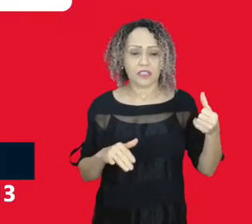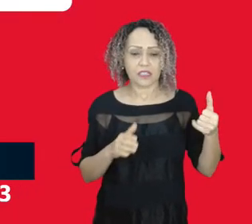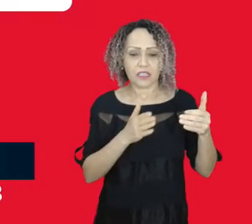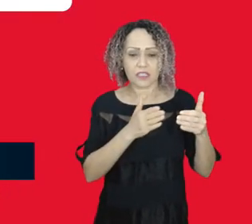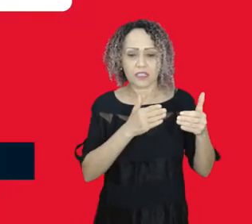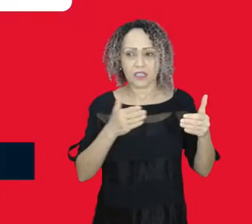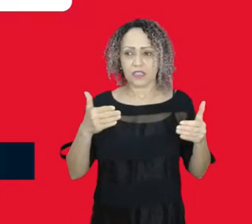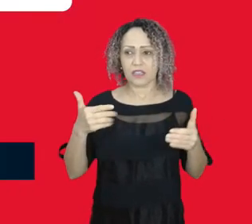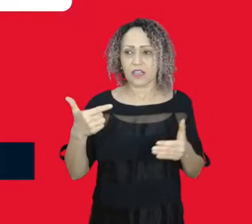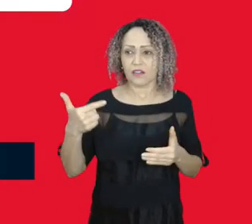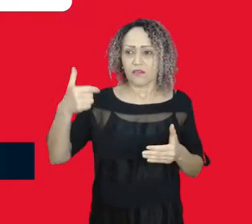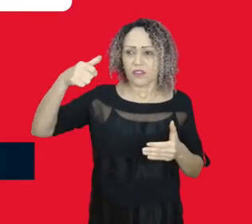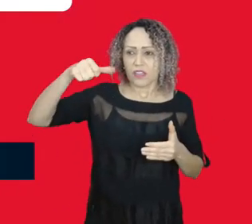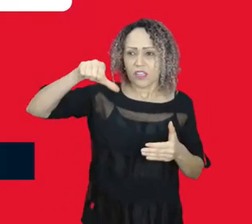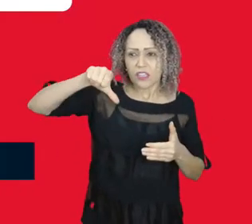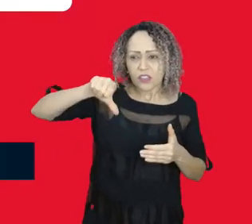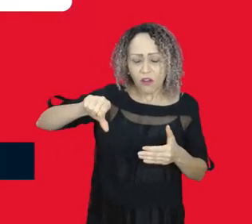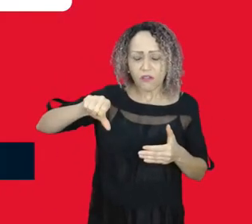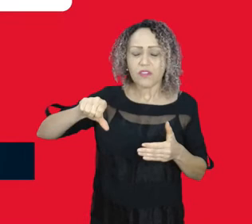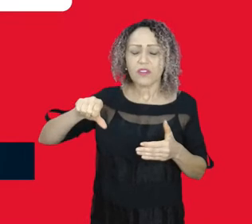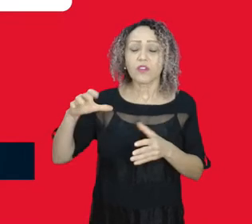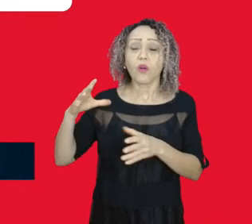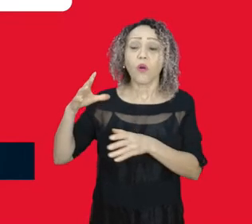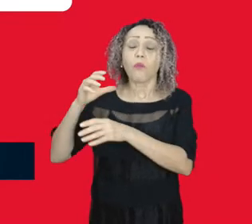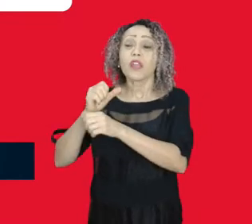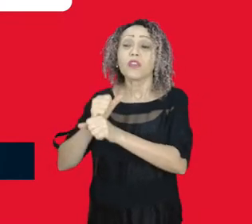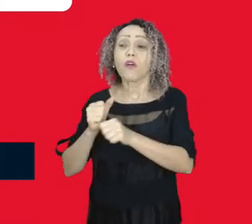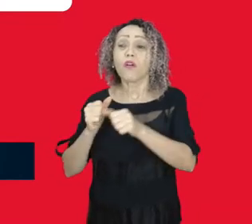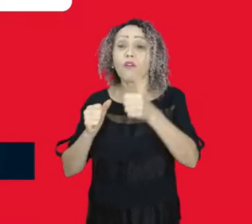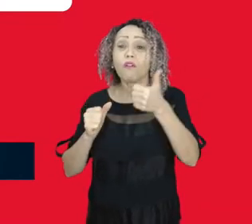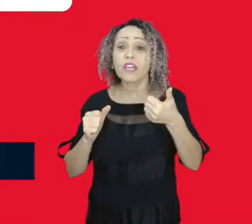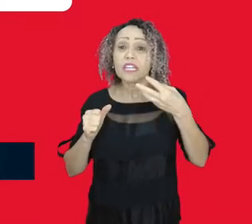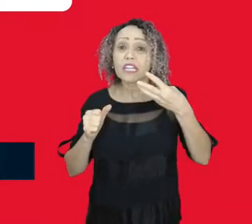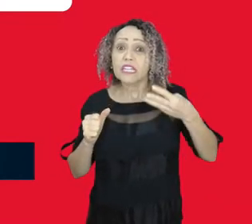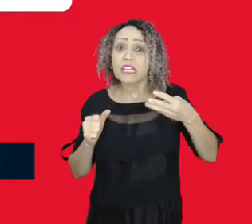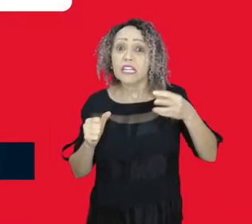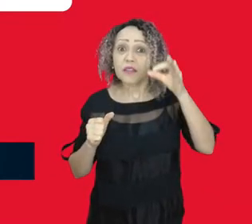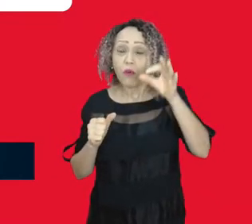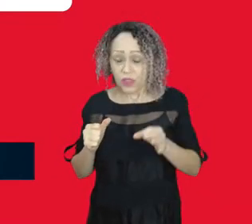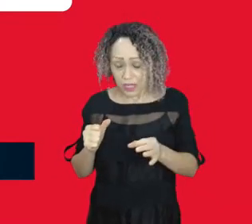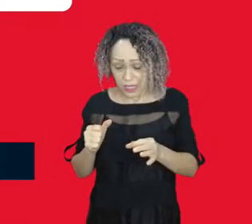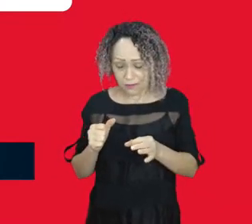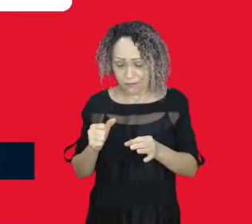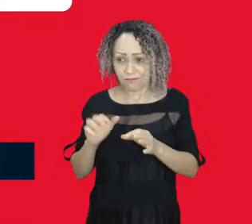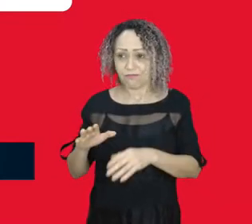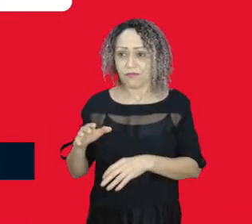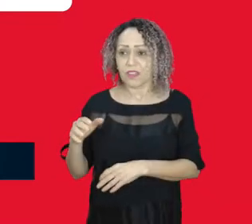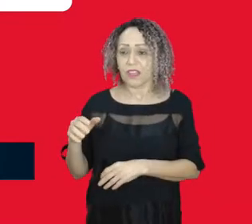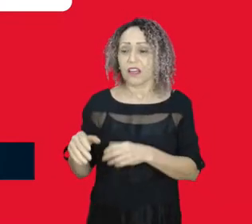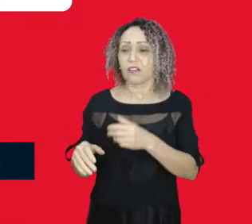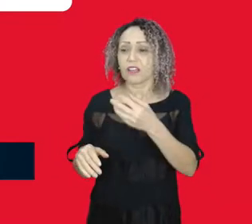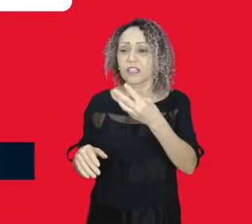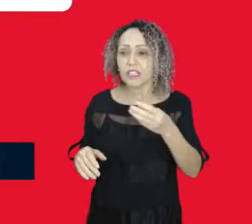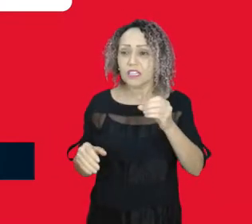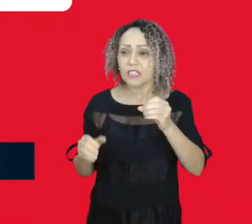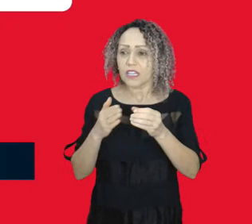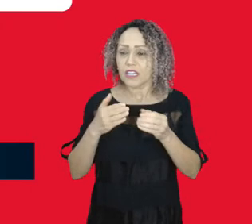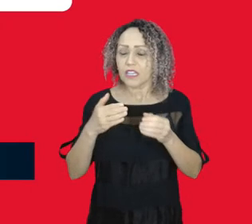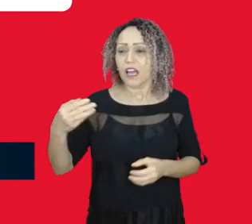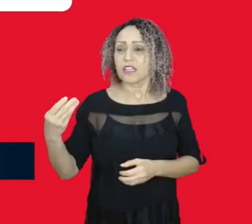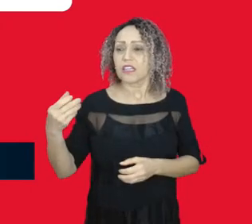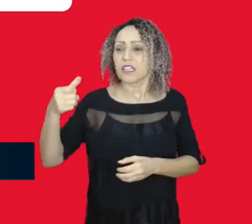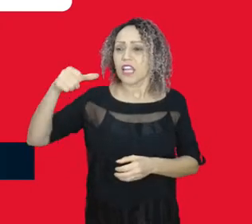juventude completou aí 23% desse eleitorado. Aqui, de 30 a 39 anos,